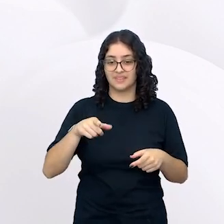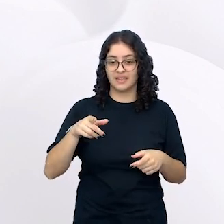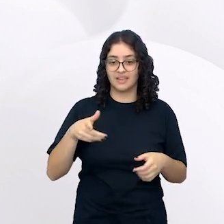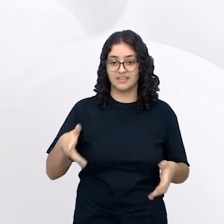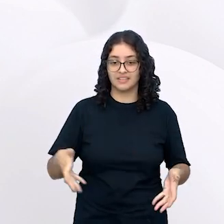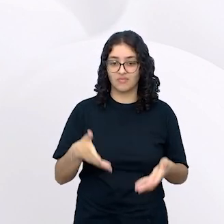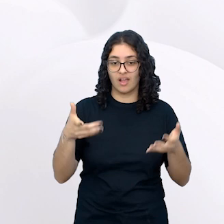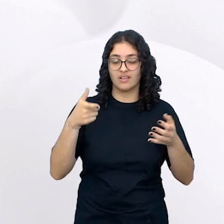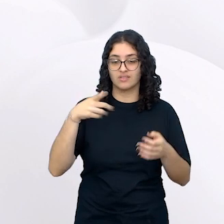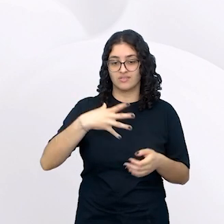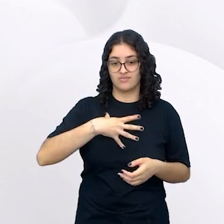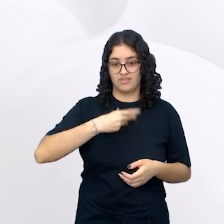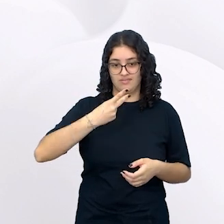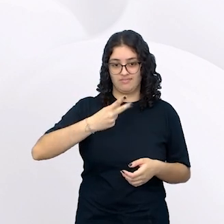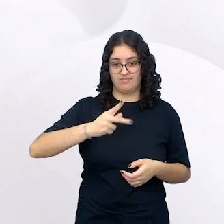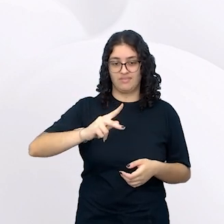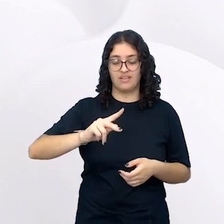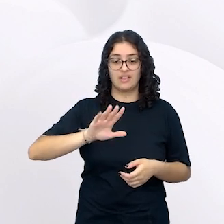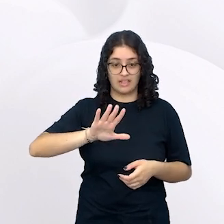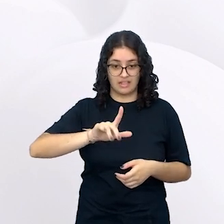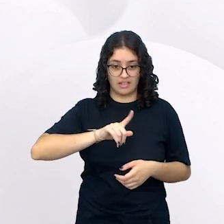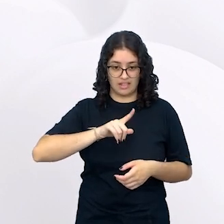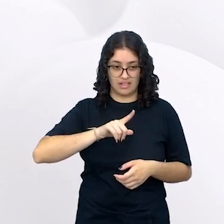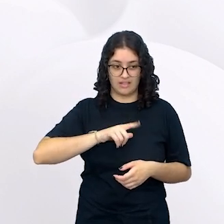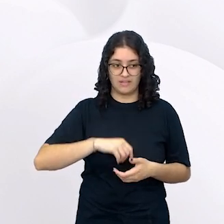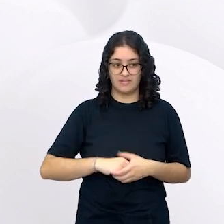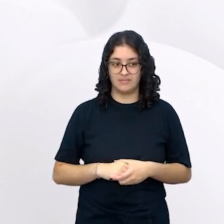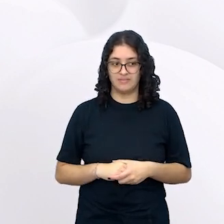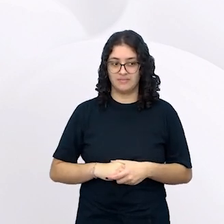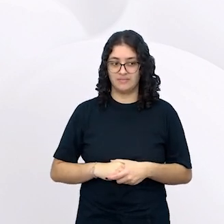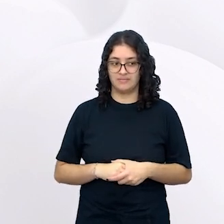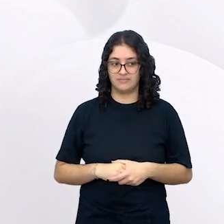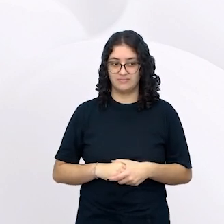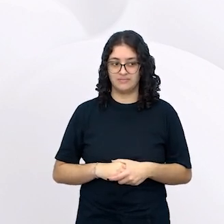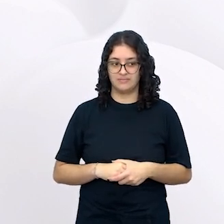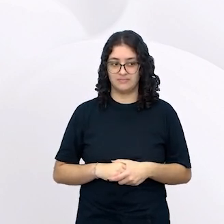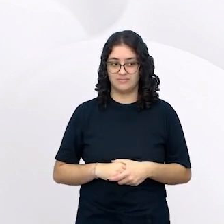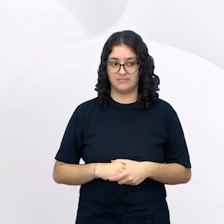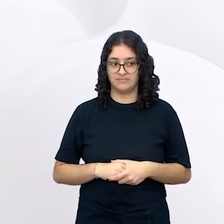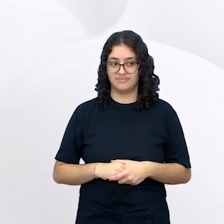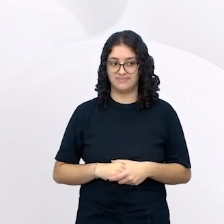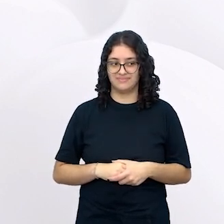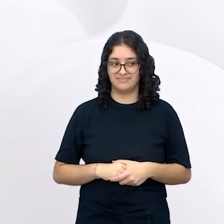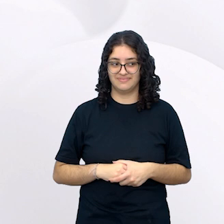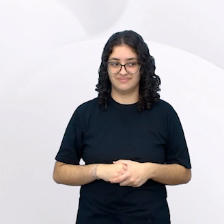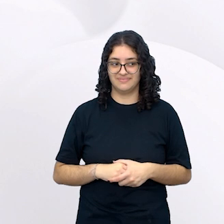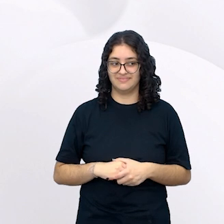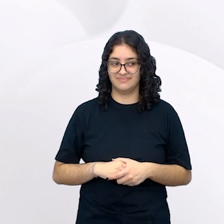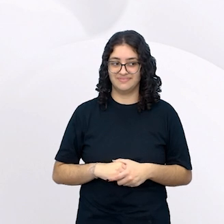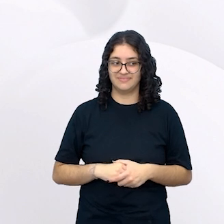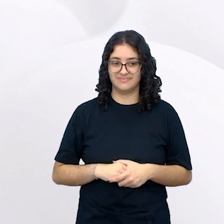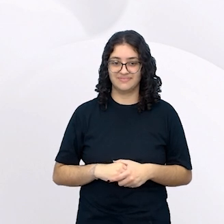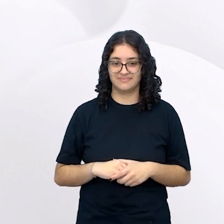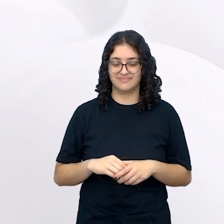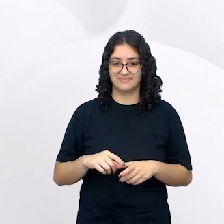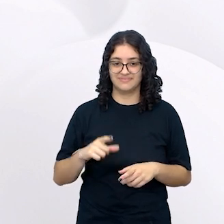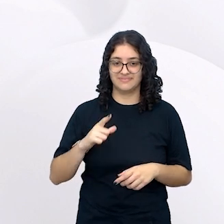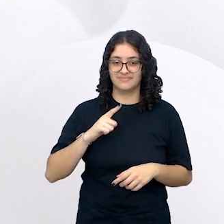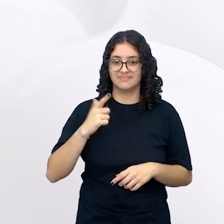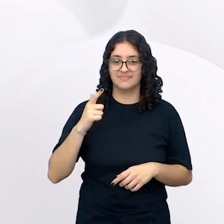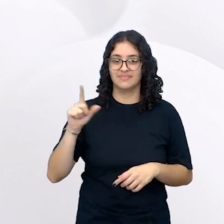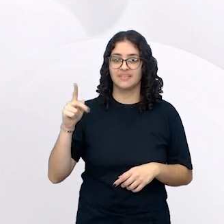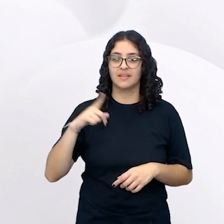E os docentes? Tem alguma coisa aí, Terezinha? Tem bastante, Kimi. Então, a Priscila ela fala aqui sobre